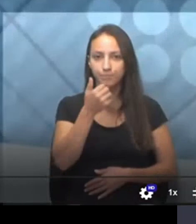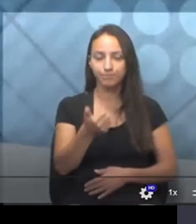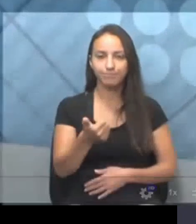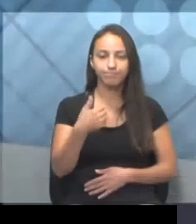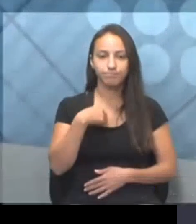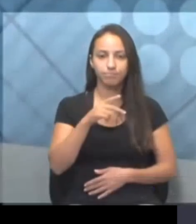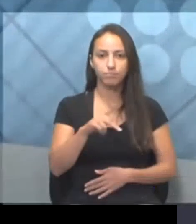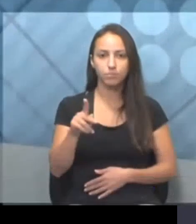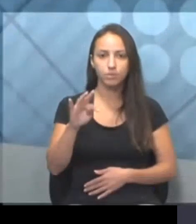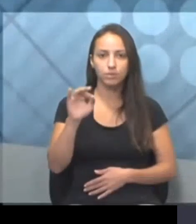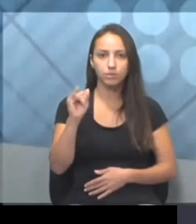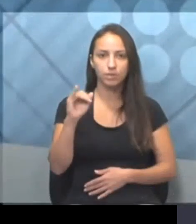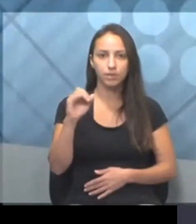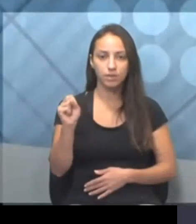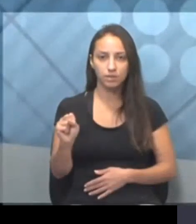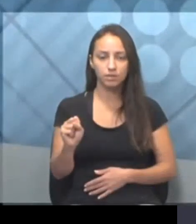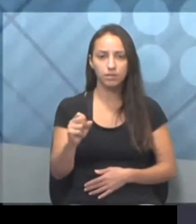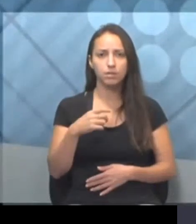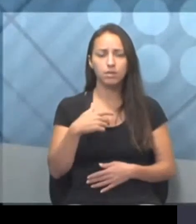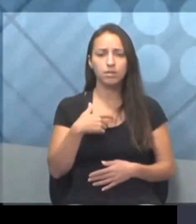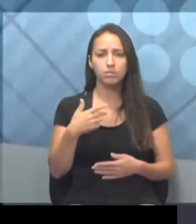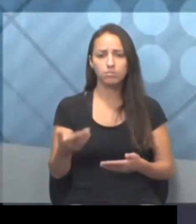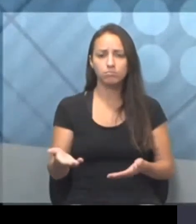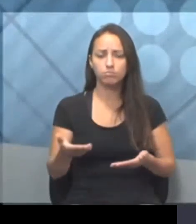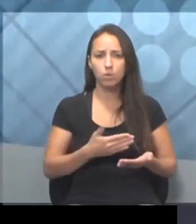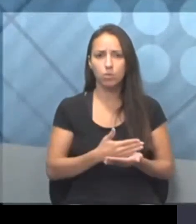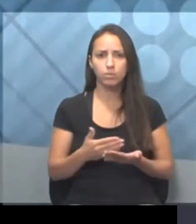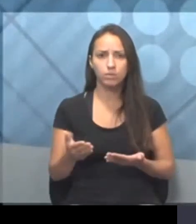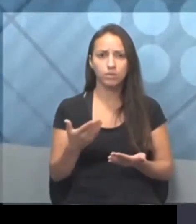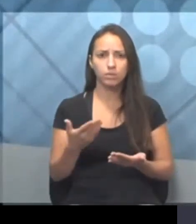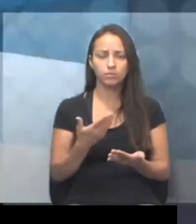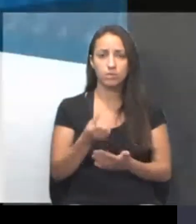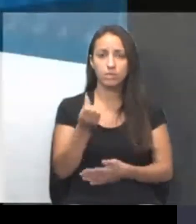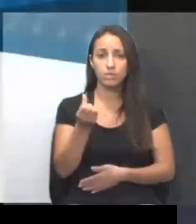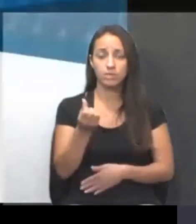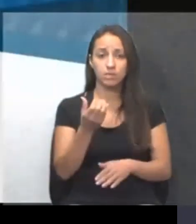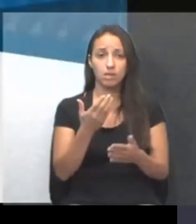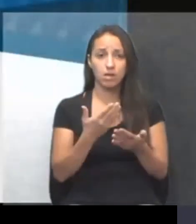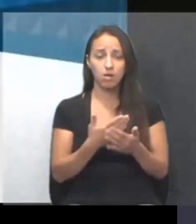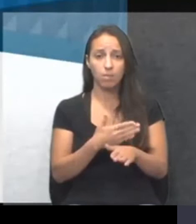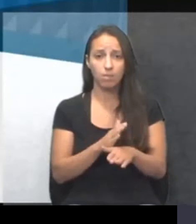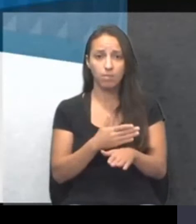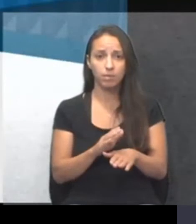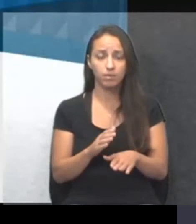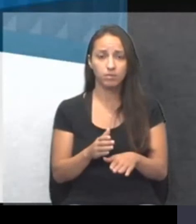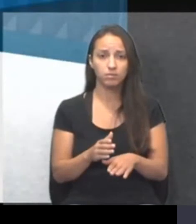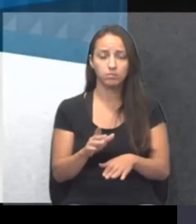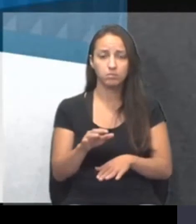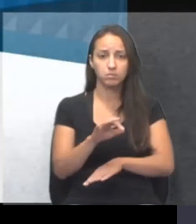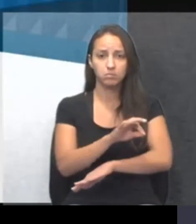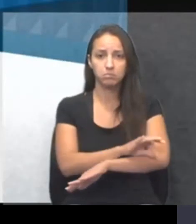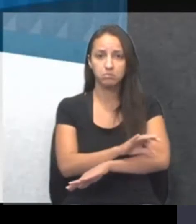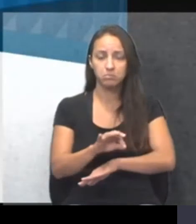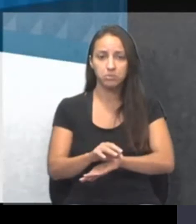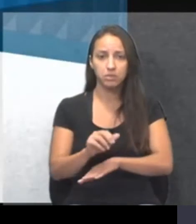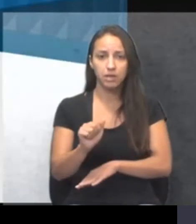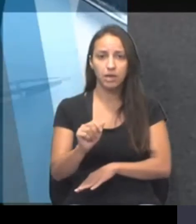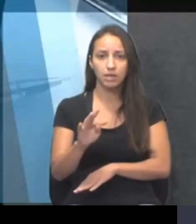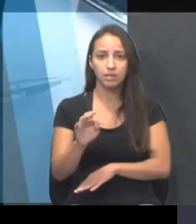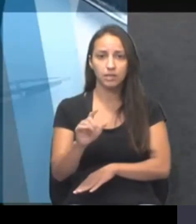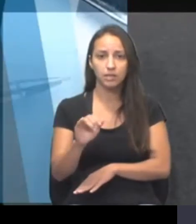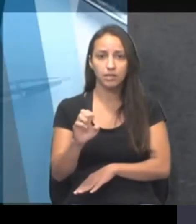Olá, tudo bem? Sou a professora Thaís Cardoso de Oliveira. Estamos aqui para iniciar a nossa 6ª aula prática de Ateliê de Projeto de Arquitetura número